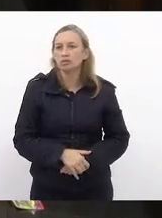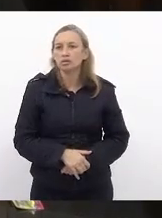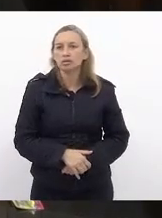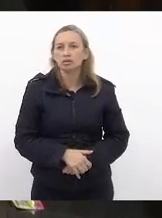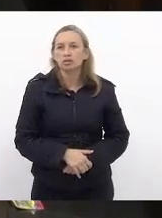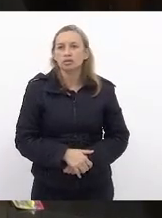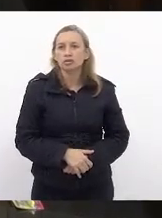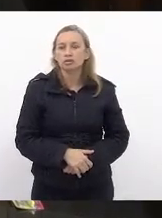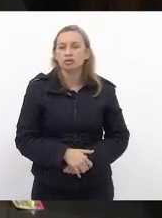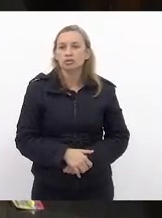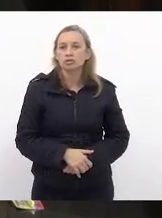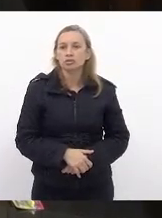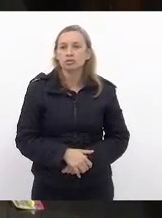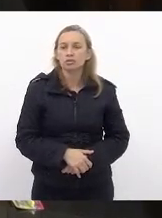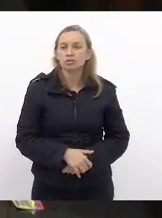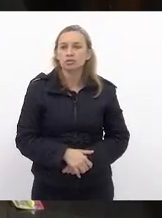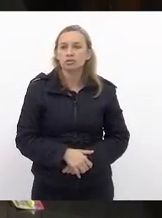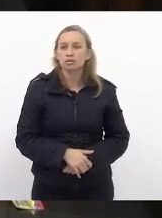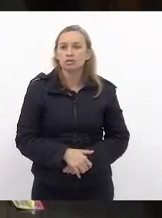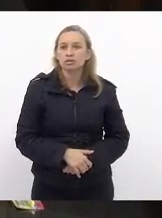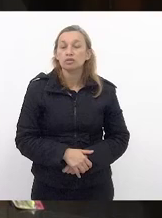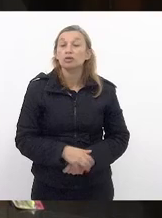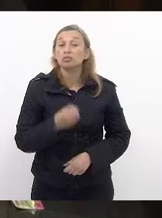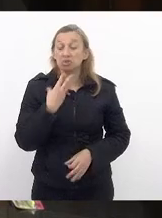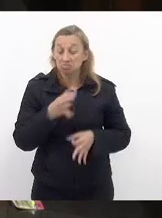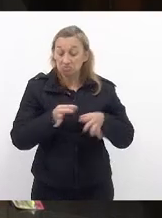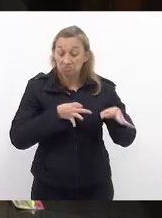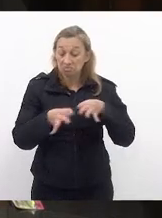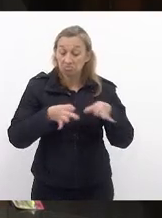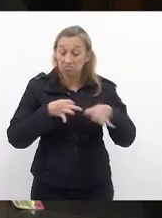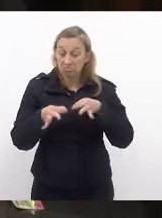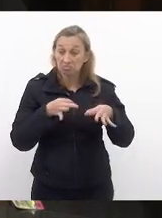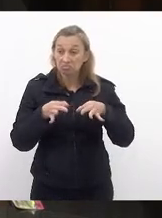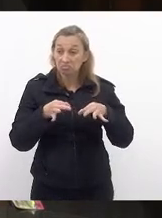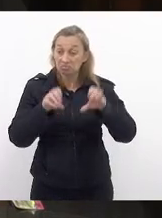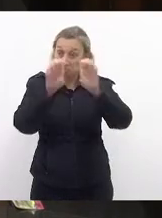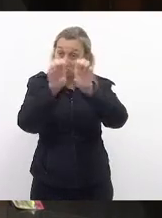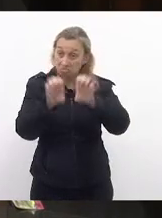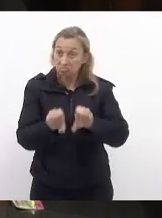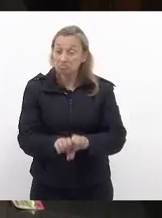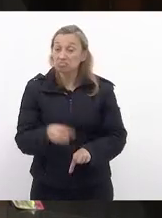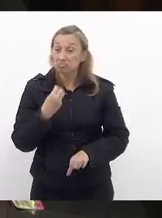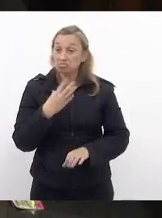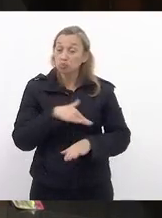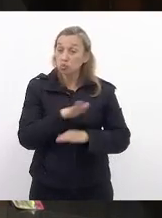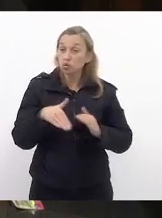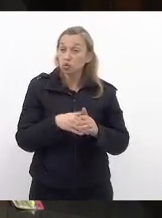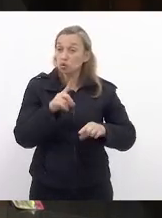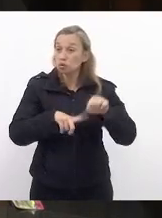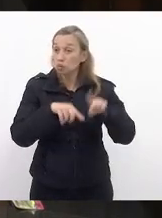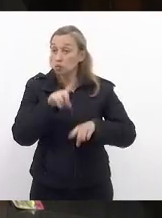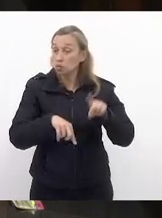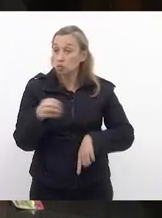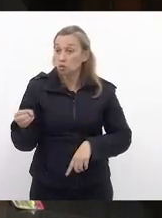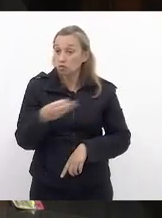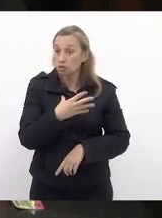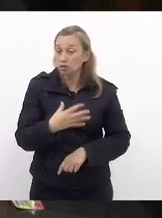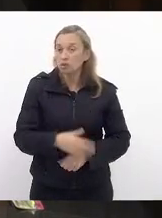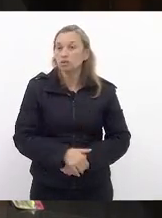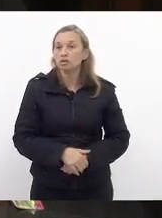que funcionou que foi bem montado bem estruturado com todo equipamento novo